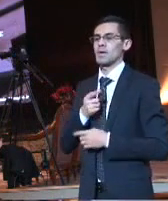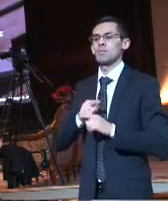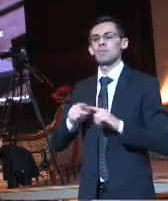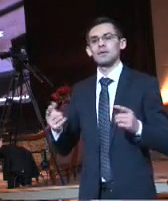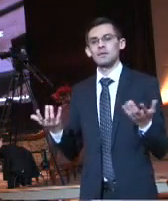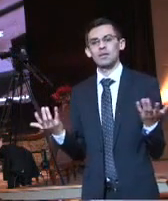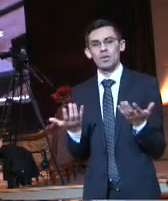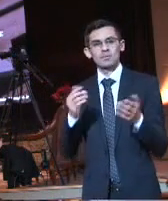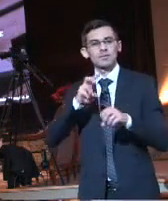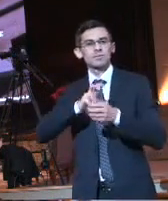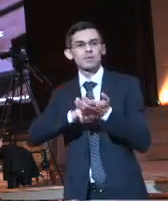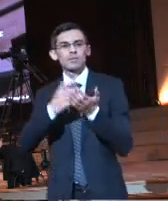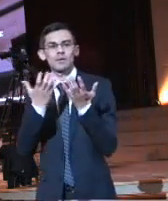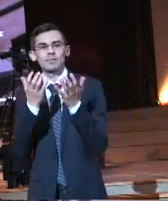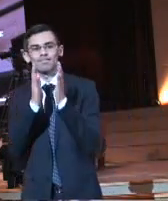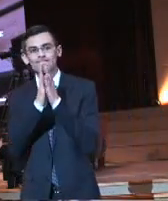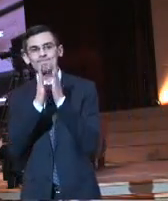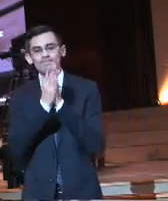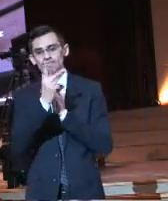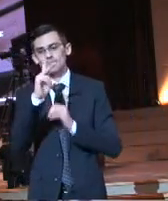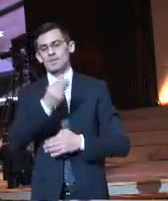orar por você.